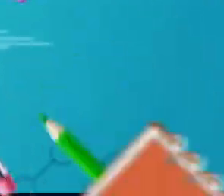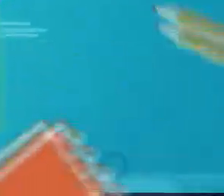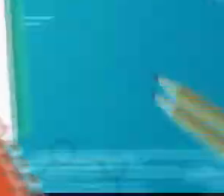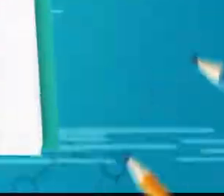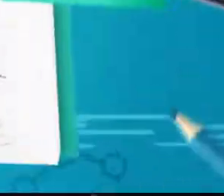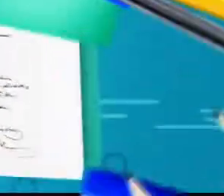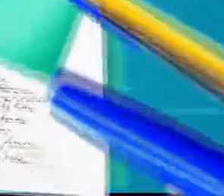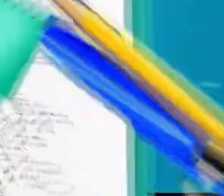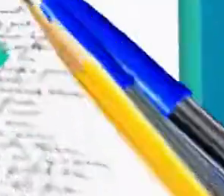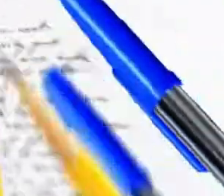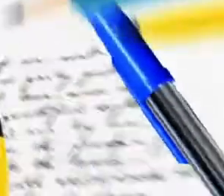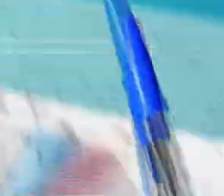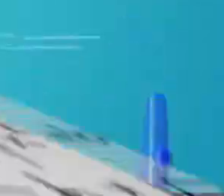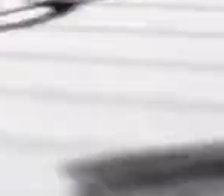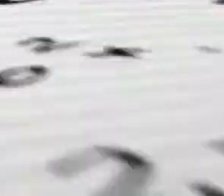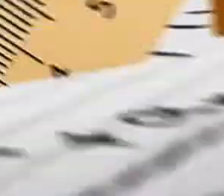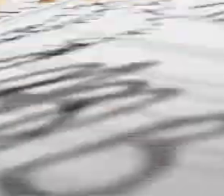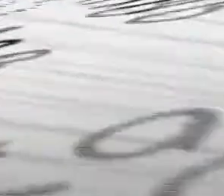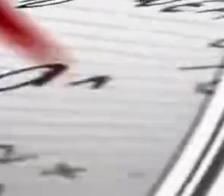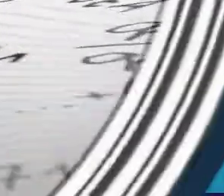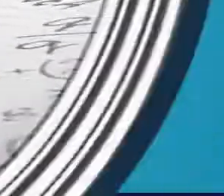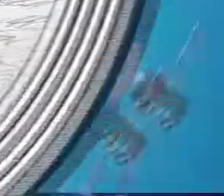E aí